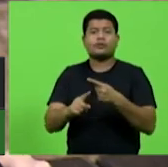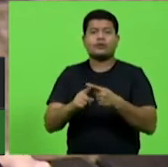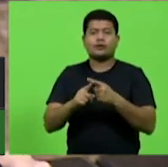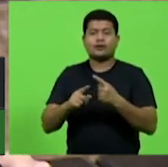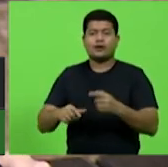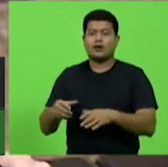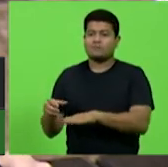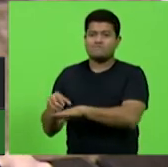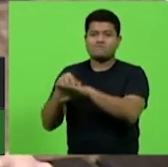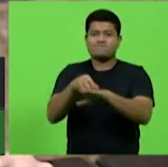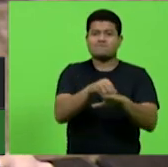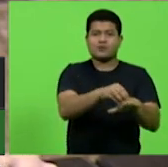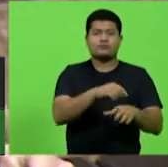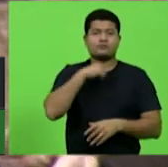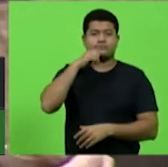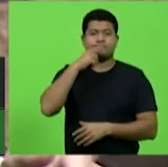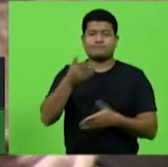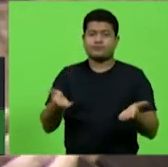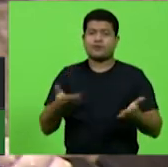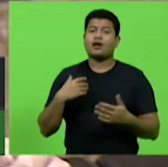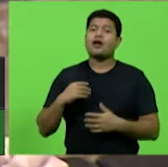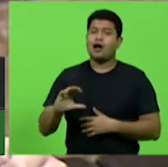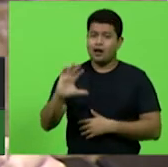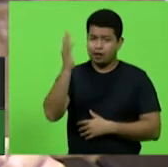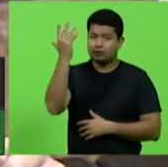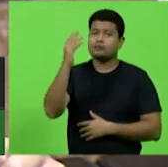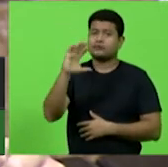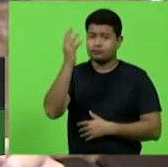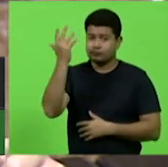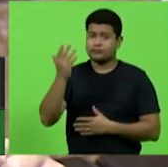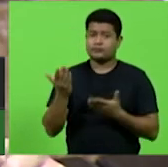isso que acontece. E eu não entendo por que a Secretaria de